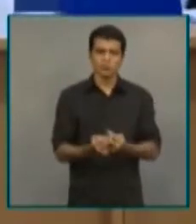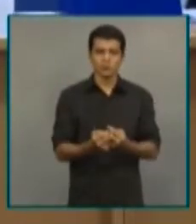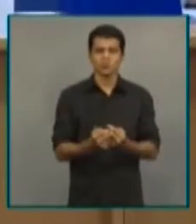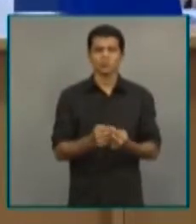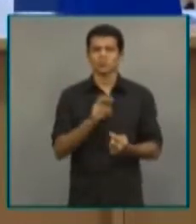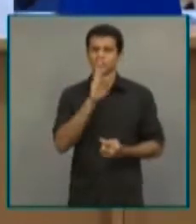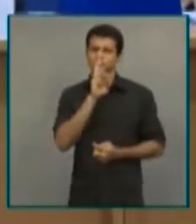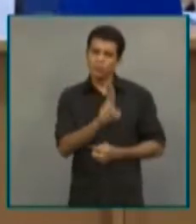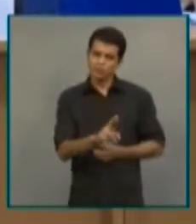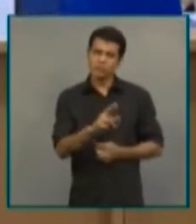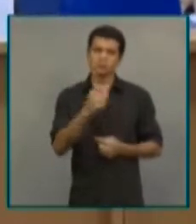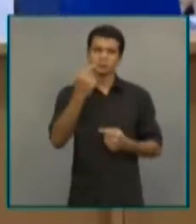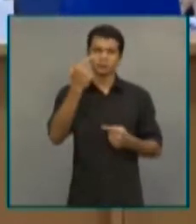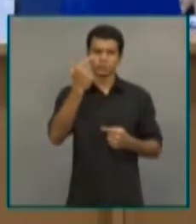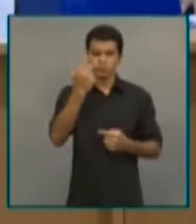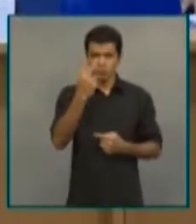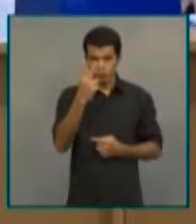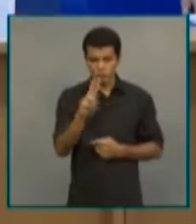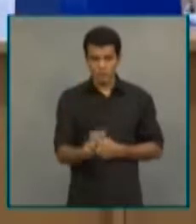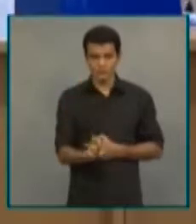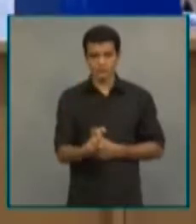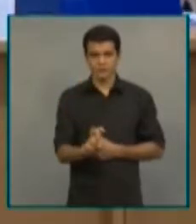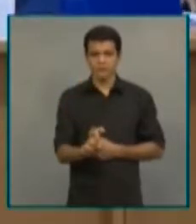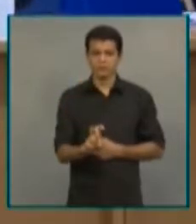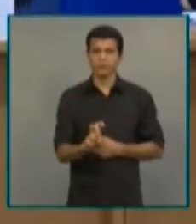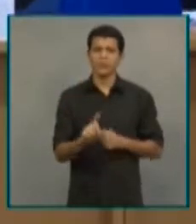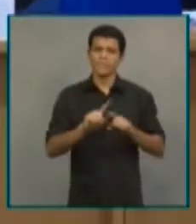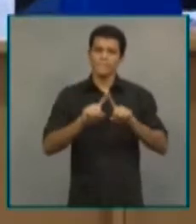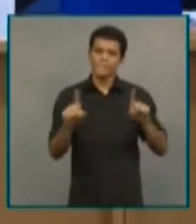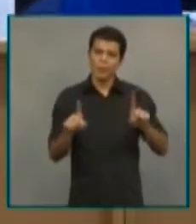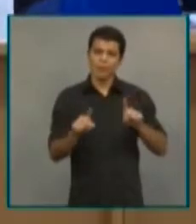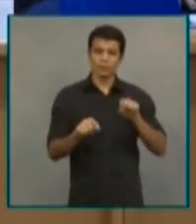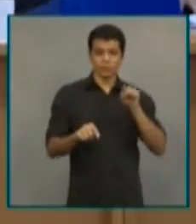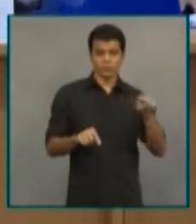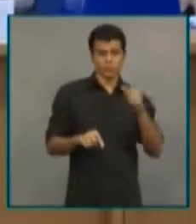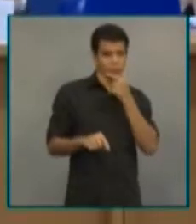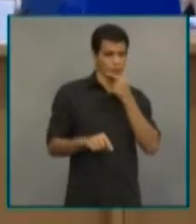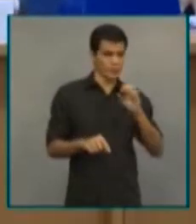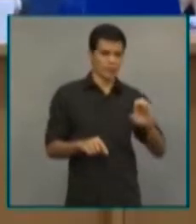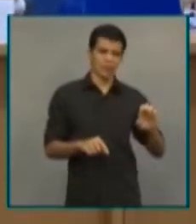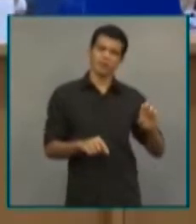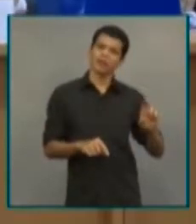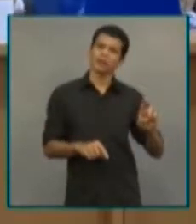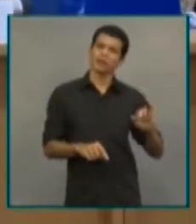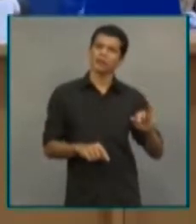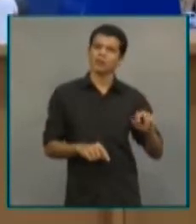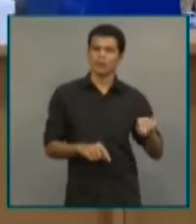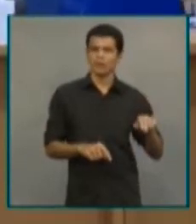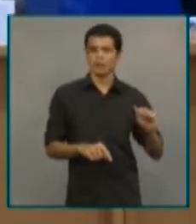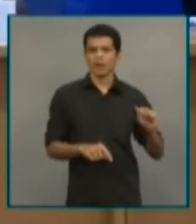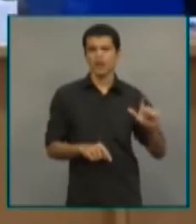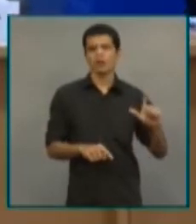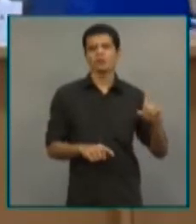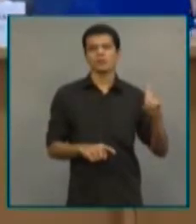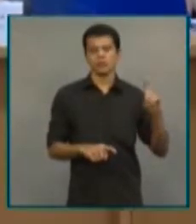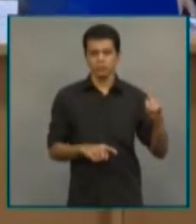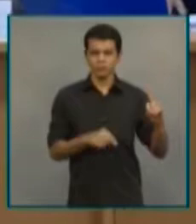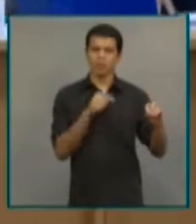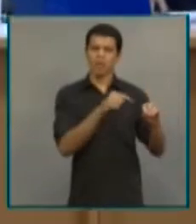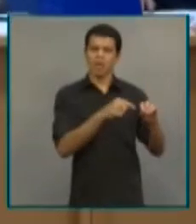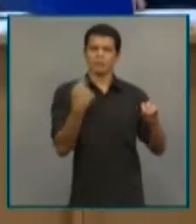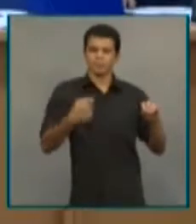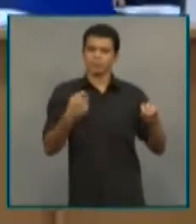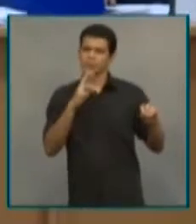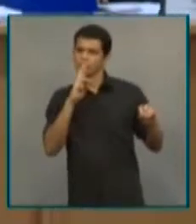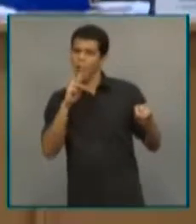já pela segunda vez, à exceção do candidato Erinaldo Dantas, e a pergunta será obrigatoriamente ao candidato Erinaldo